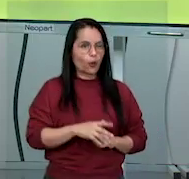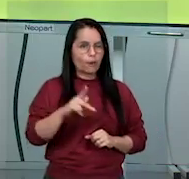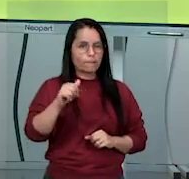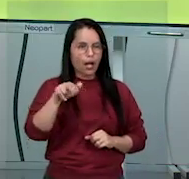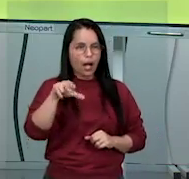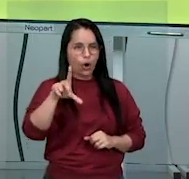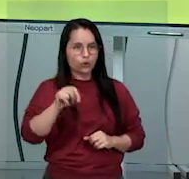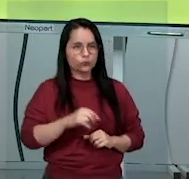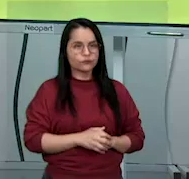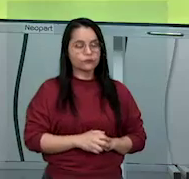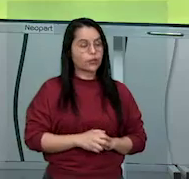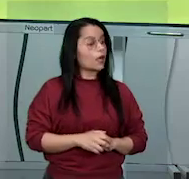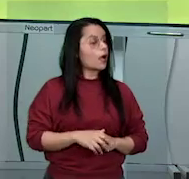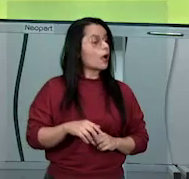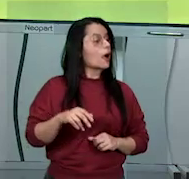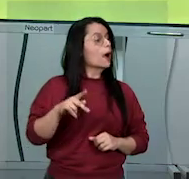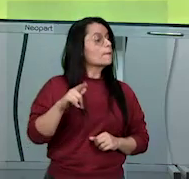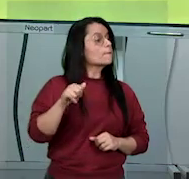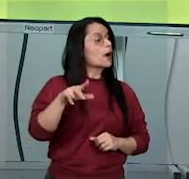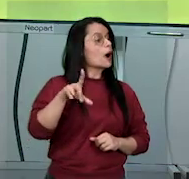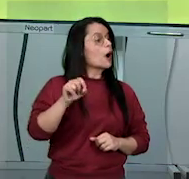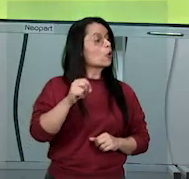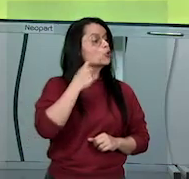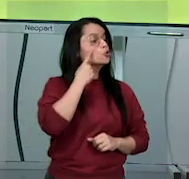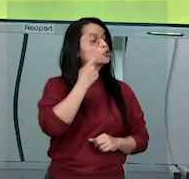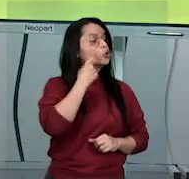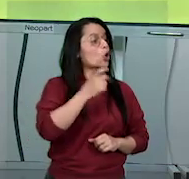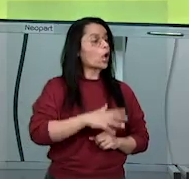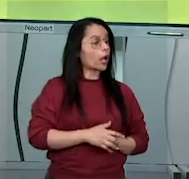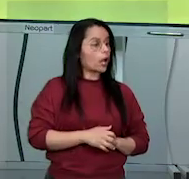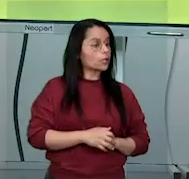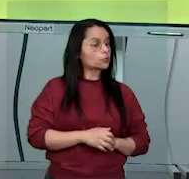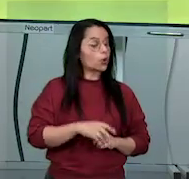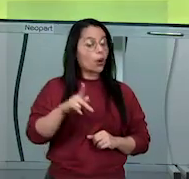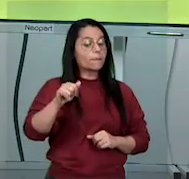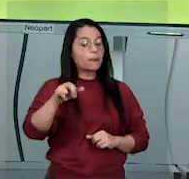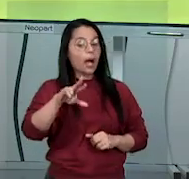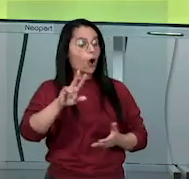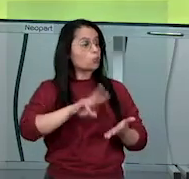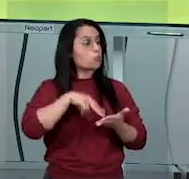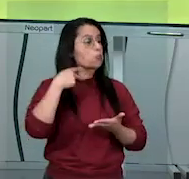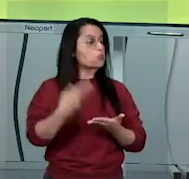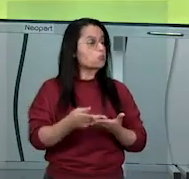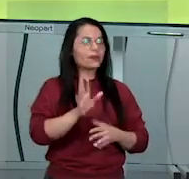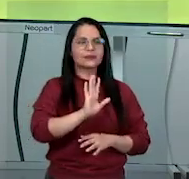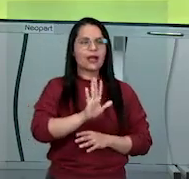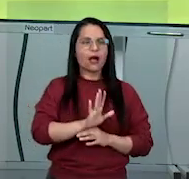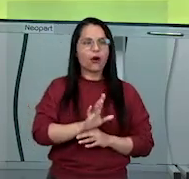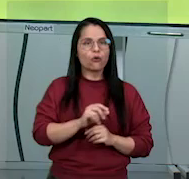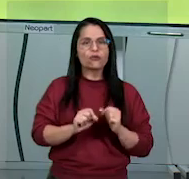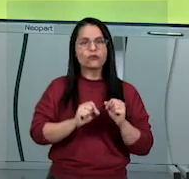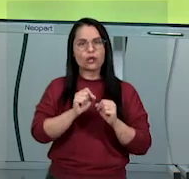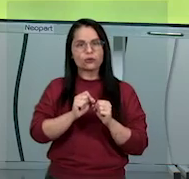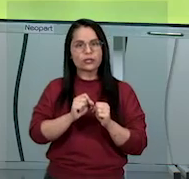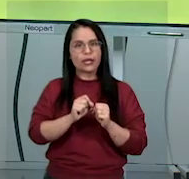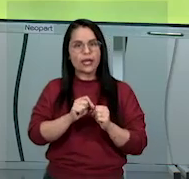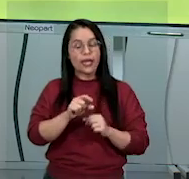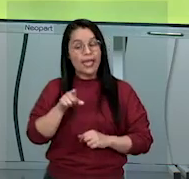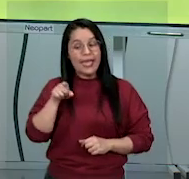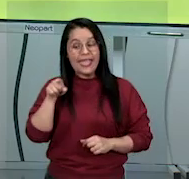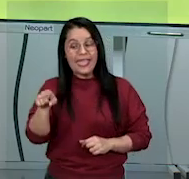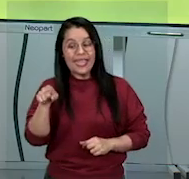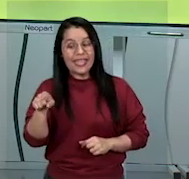Paulo. Paulo está chorando, mamãe. Paulo caiu, mamãe. Não, você fala, Paulo está chorando, mamãe.